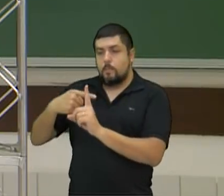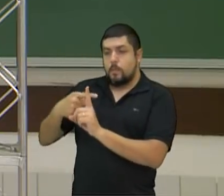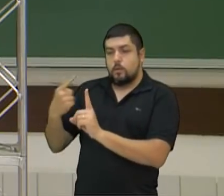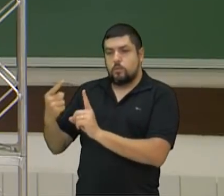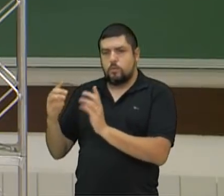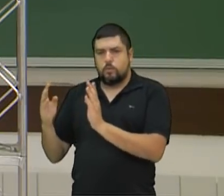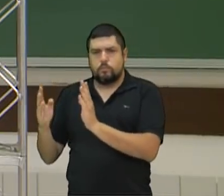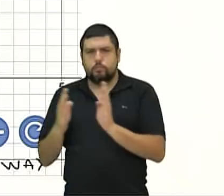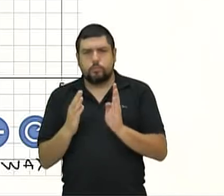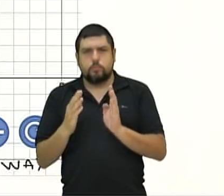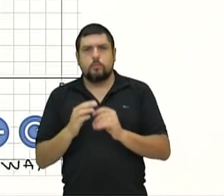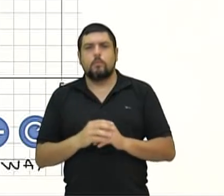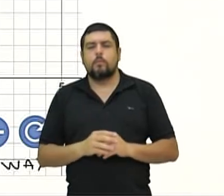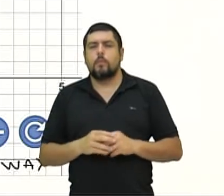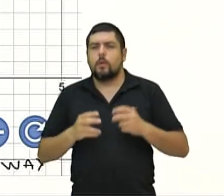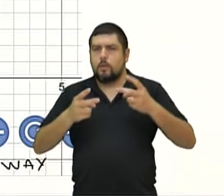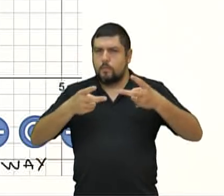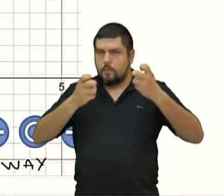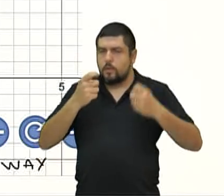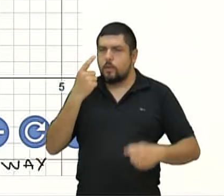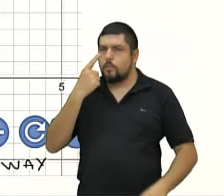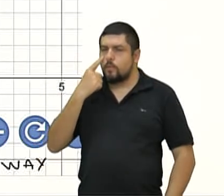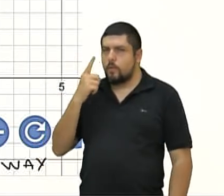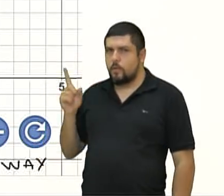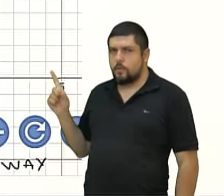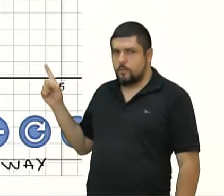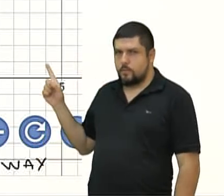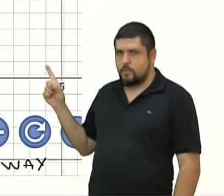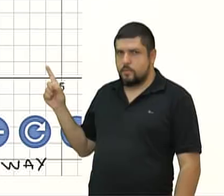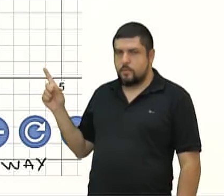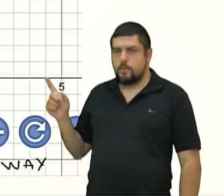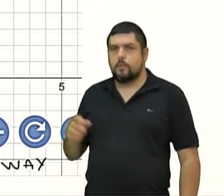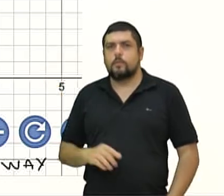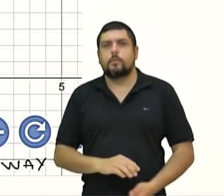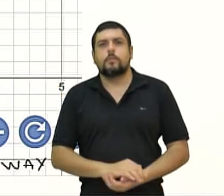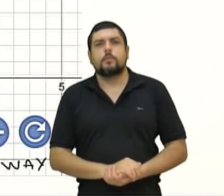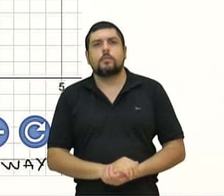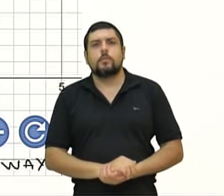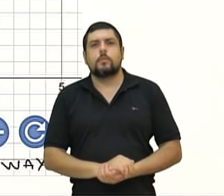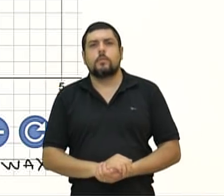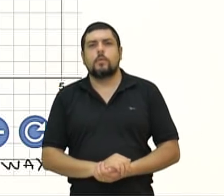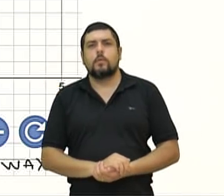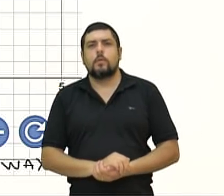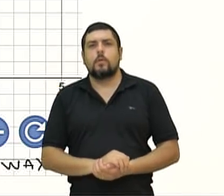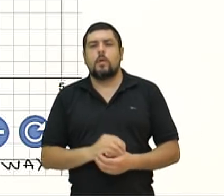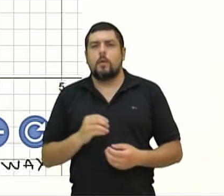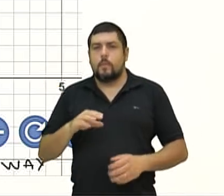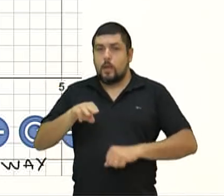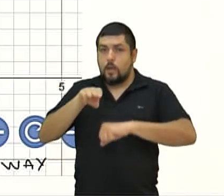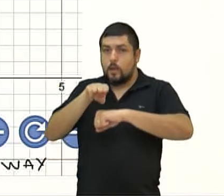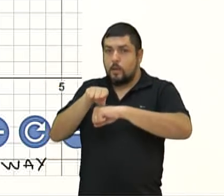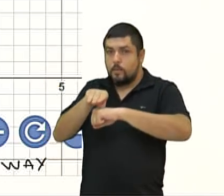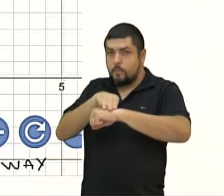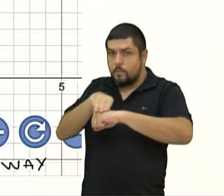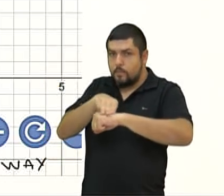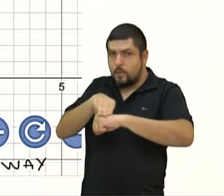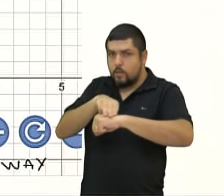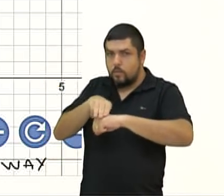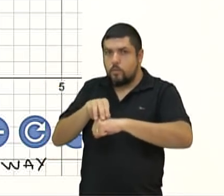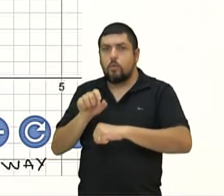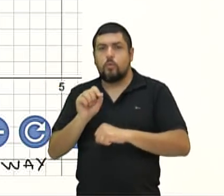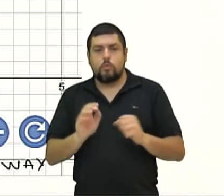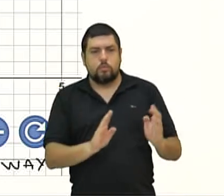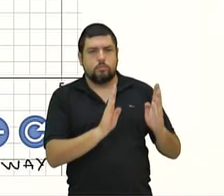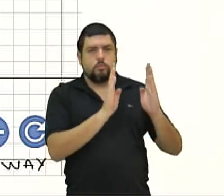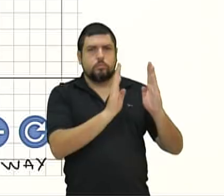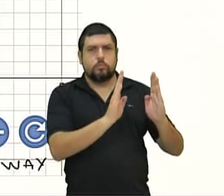aqui várias funções de módulos para vocês entenderem. Ó, essa função aqui em marrom, ela é módulo de x.